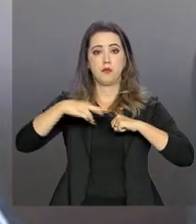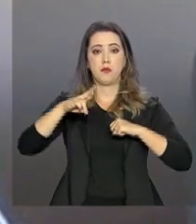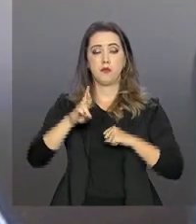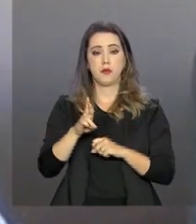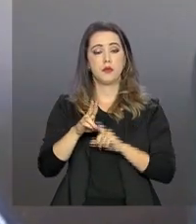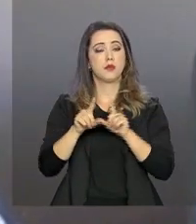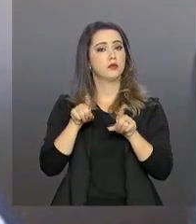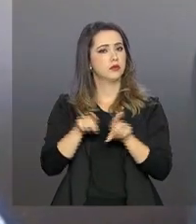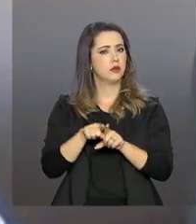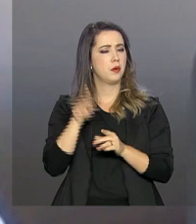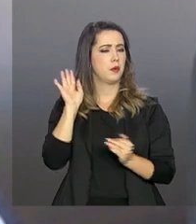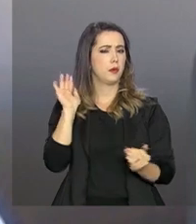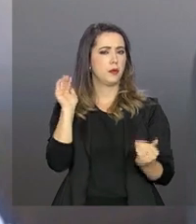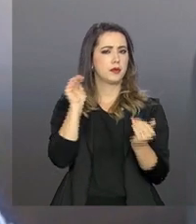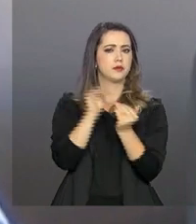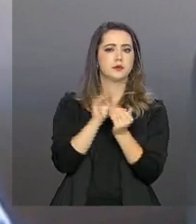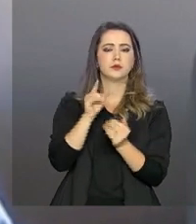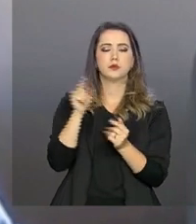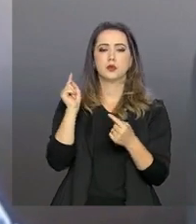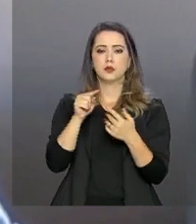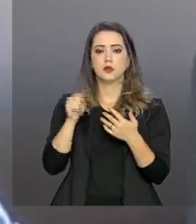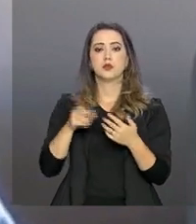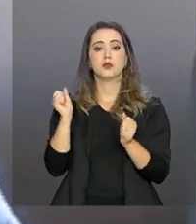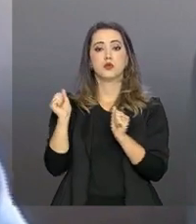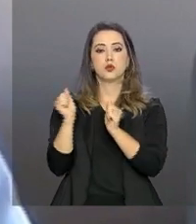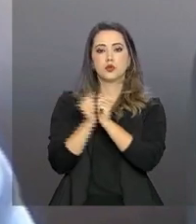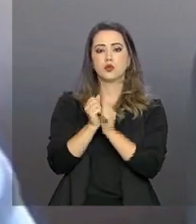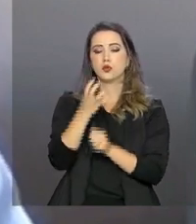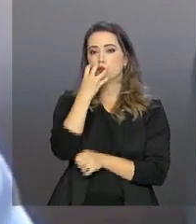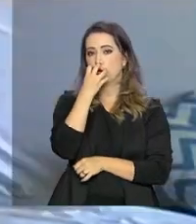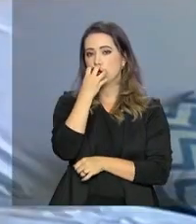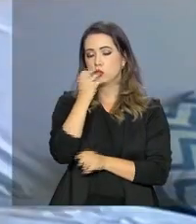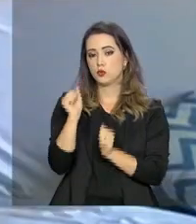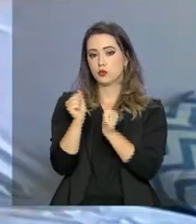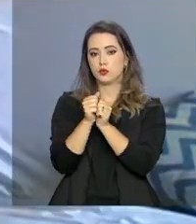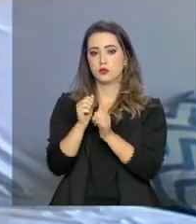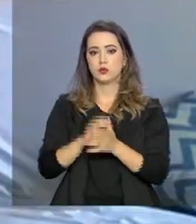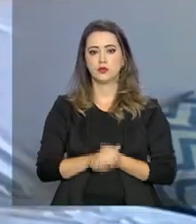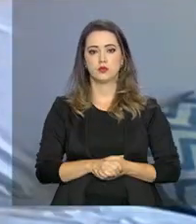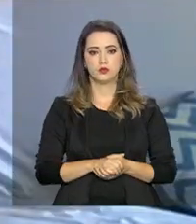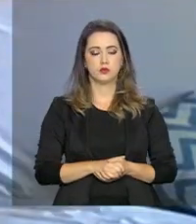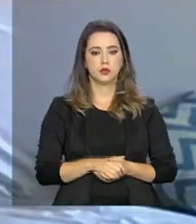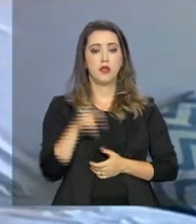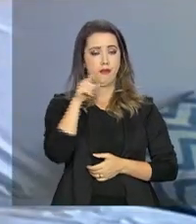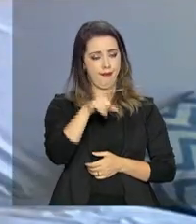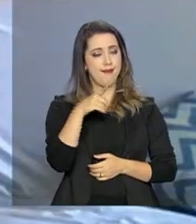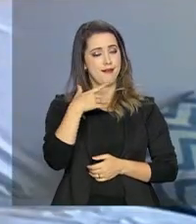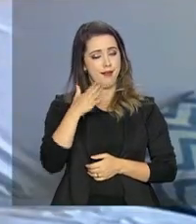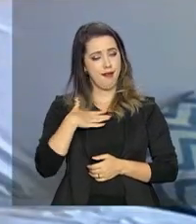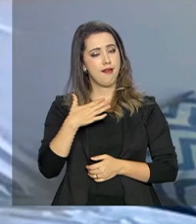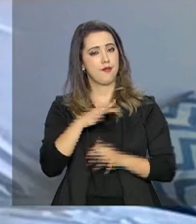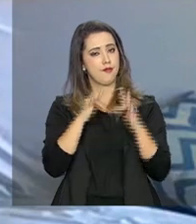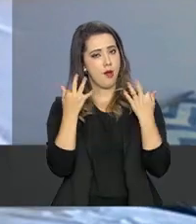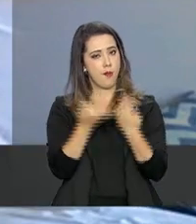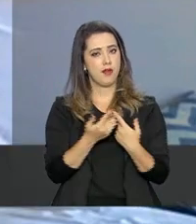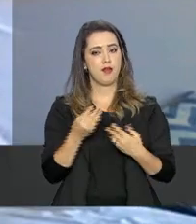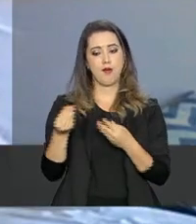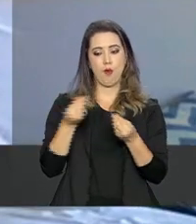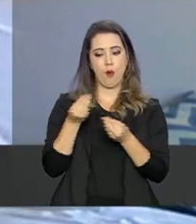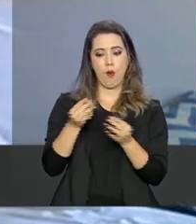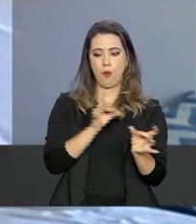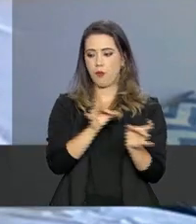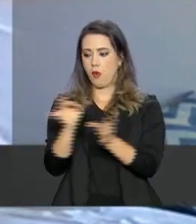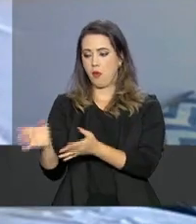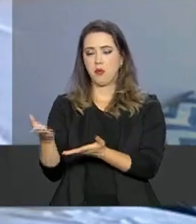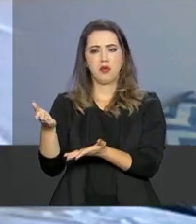prioridades estavam os documentos para levar lara sua cachorrinha na verdade ela é parte da família então não tinha como a gente